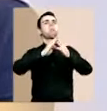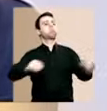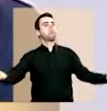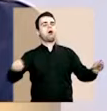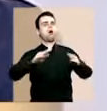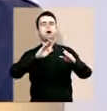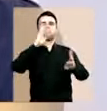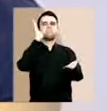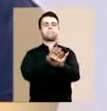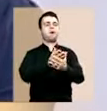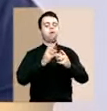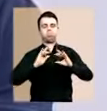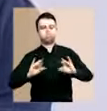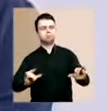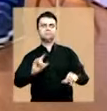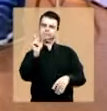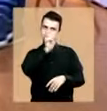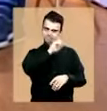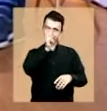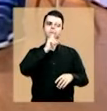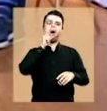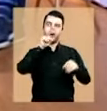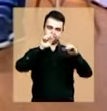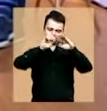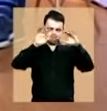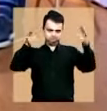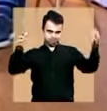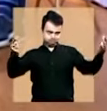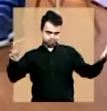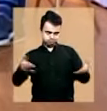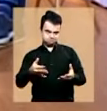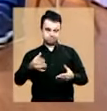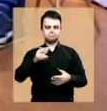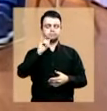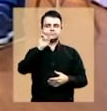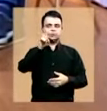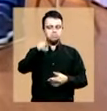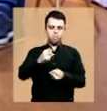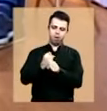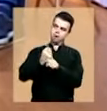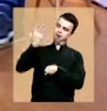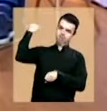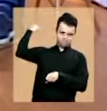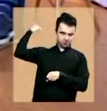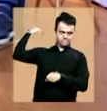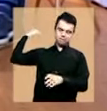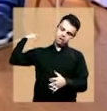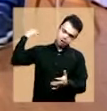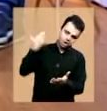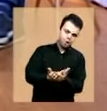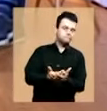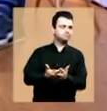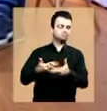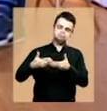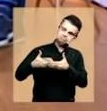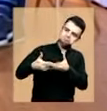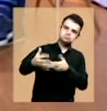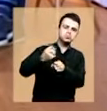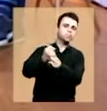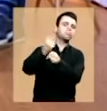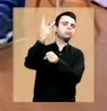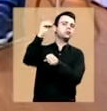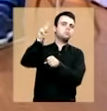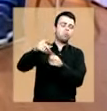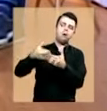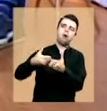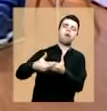A quantidade de água que tem, né? A quantidade de água que tinha há 5 mil anos atrás vai ser a mesma que tem daqui